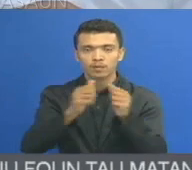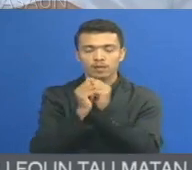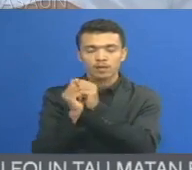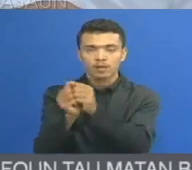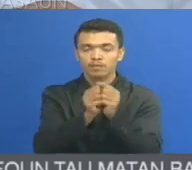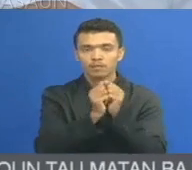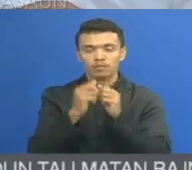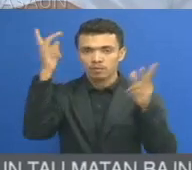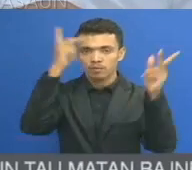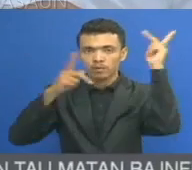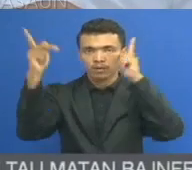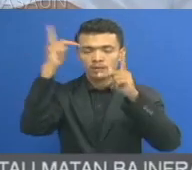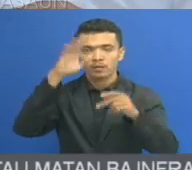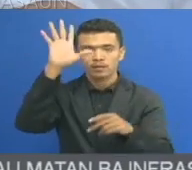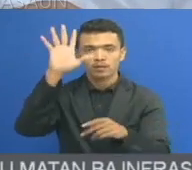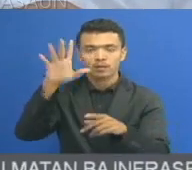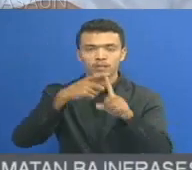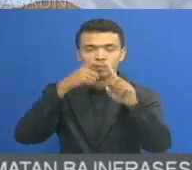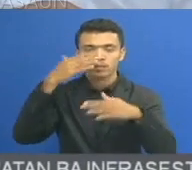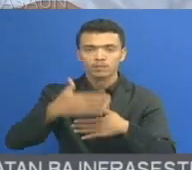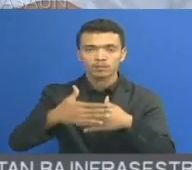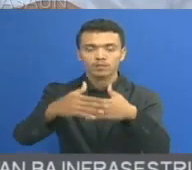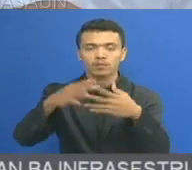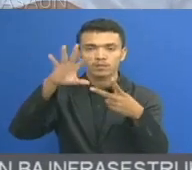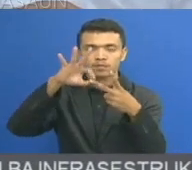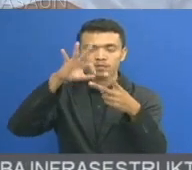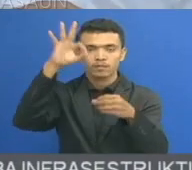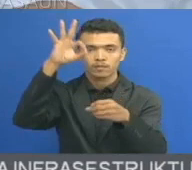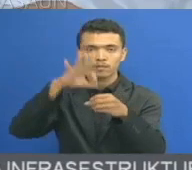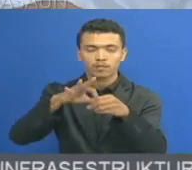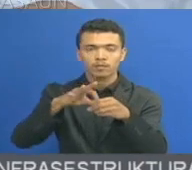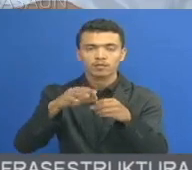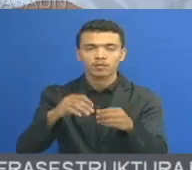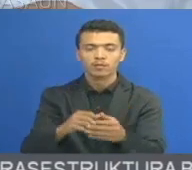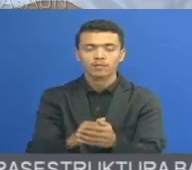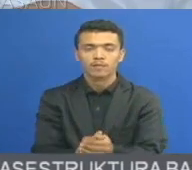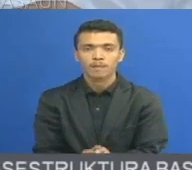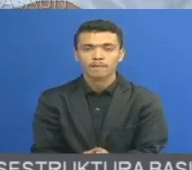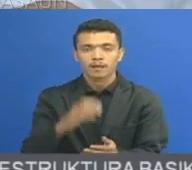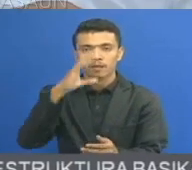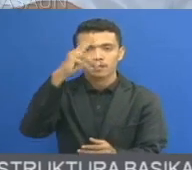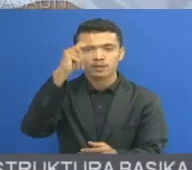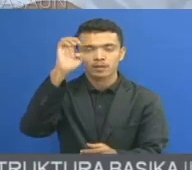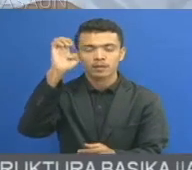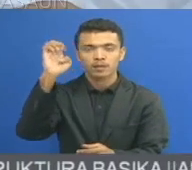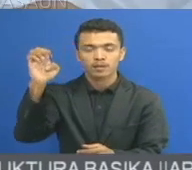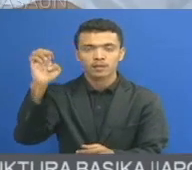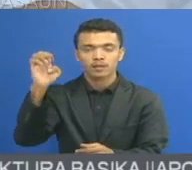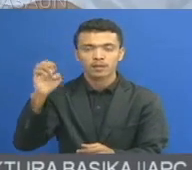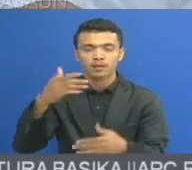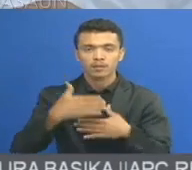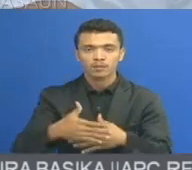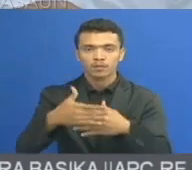Keisha Lima, mai Husi processo contagem voto, Hamutuk boletim reclamando no CNE